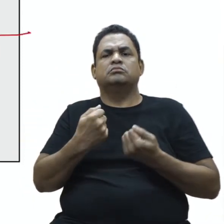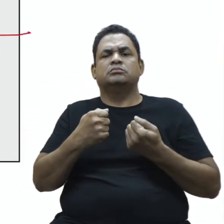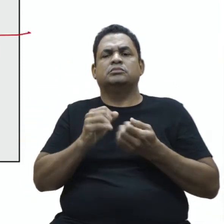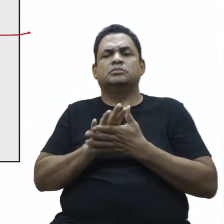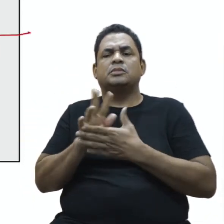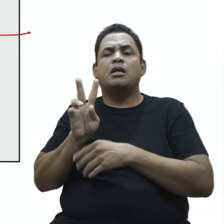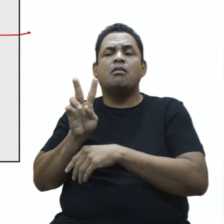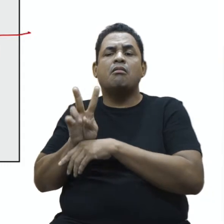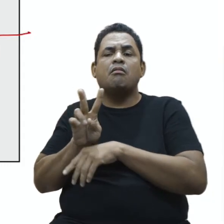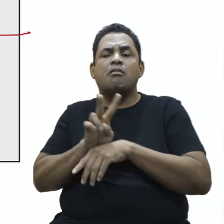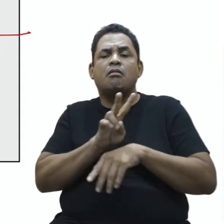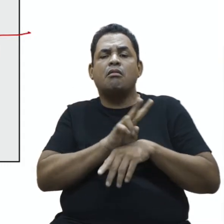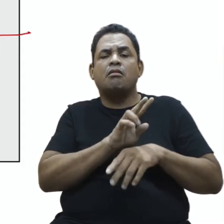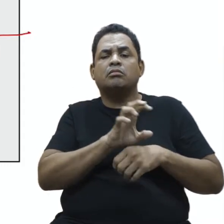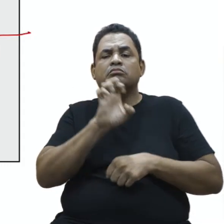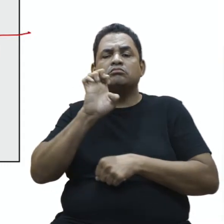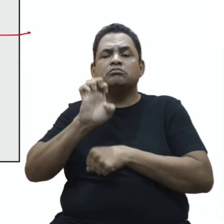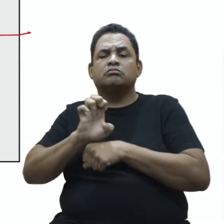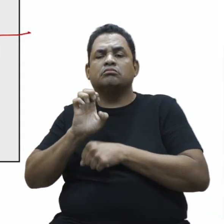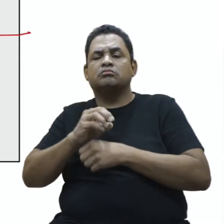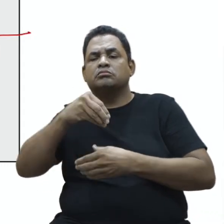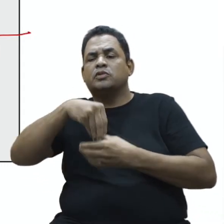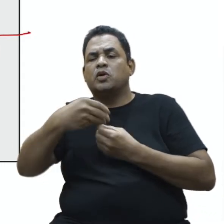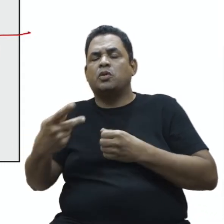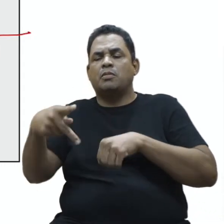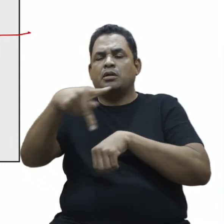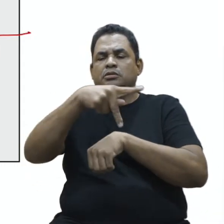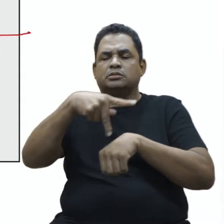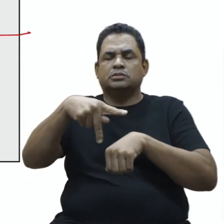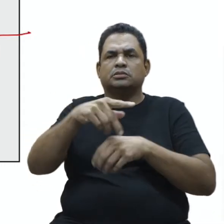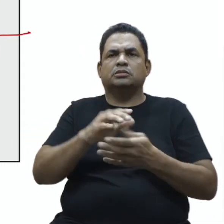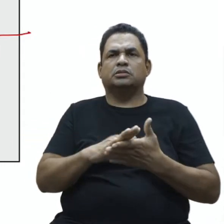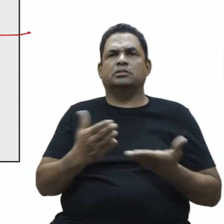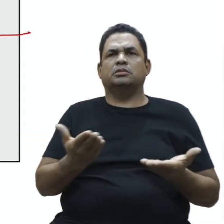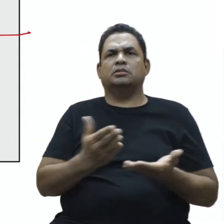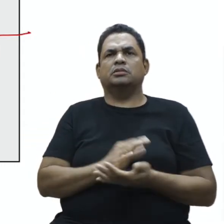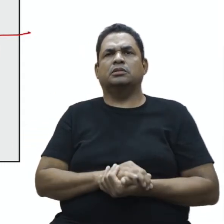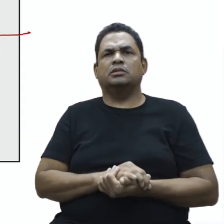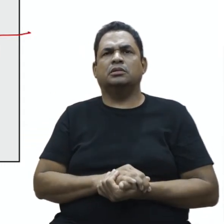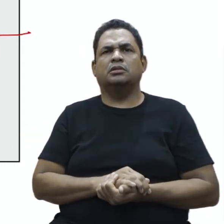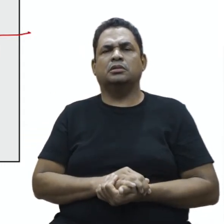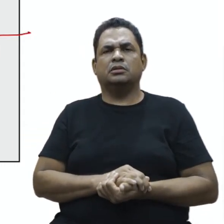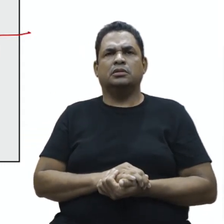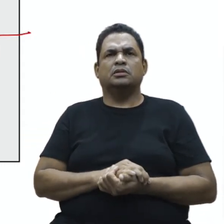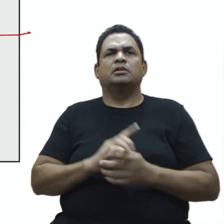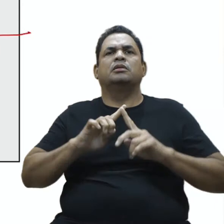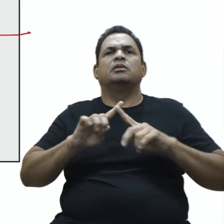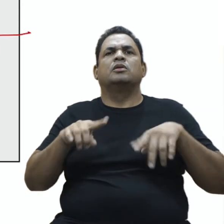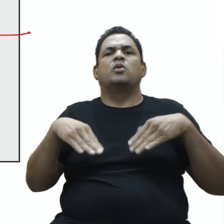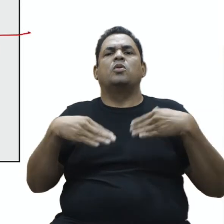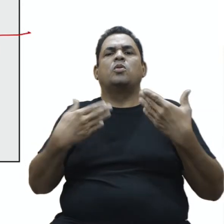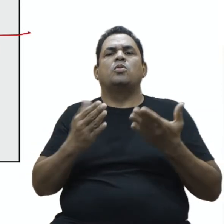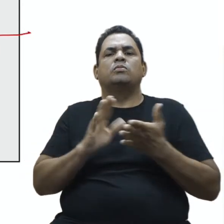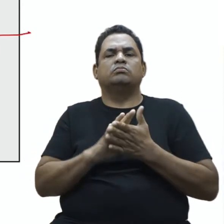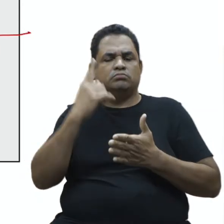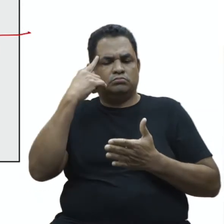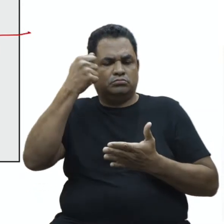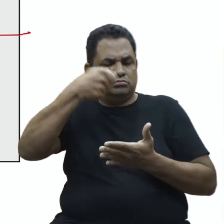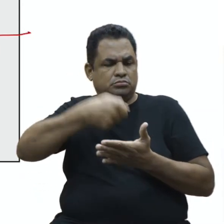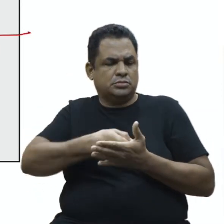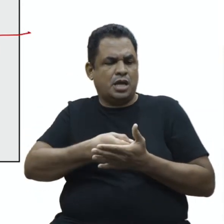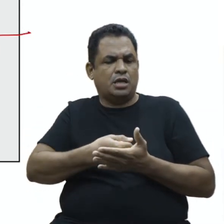de Estado, representação lá fora e tudo mais, entendeu? Mas quando é decisões dentro do país, a